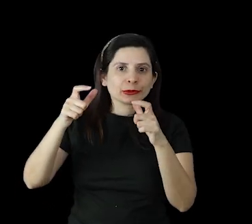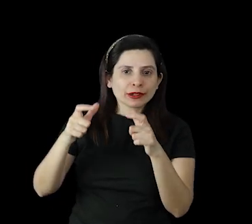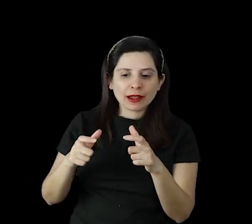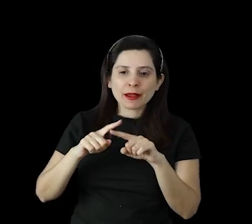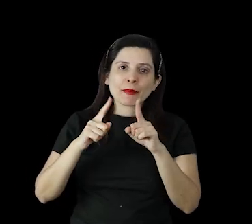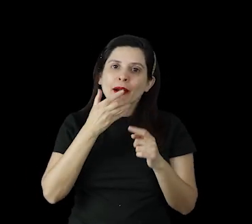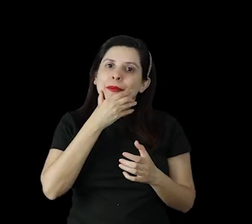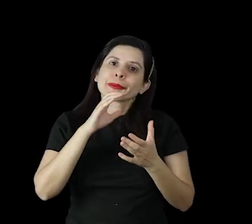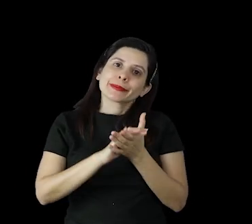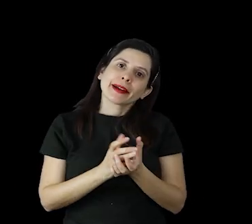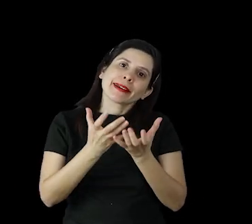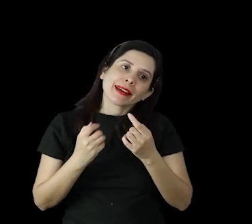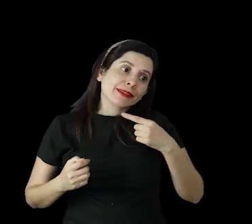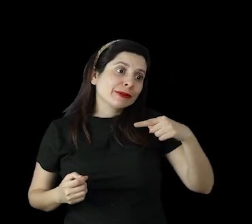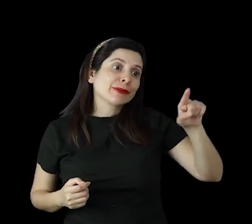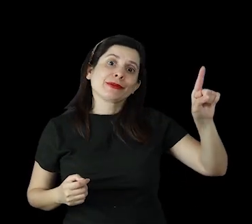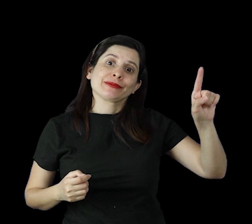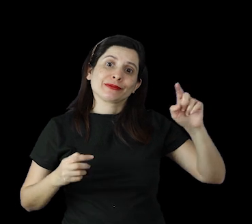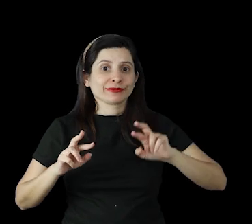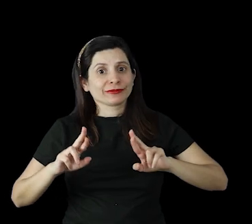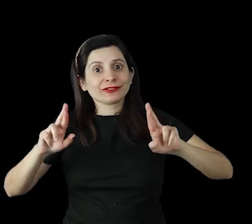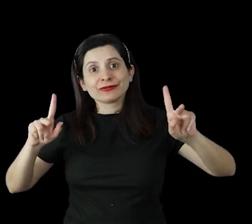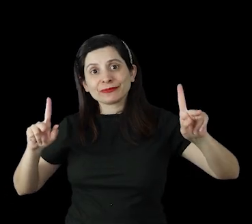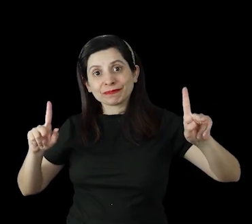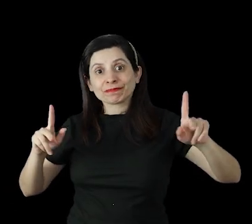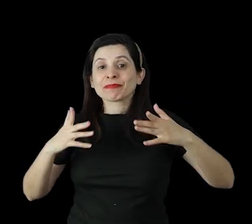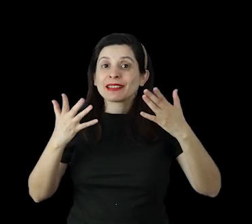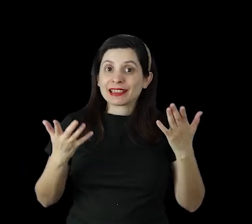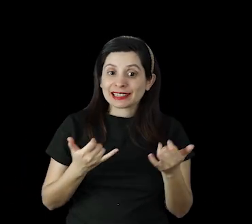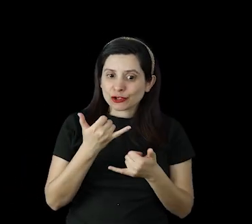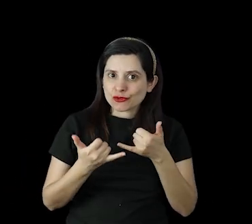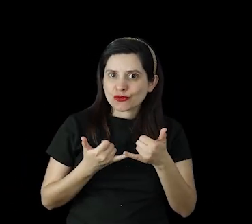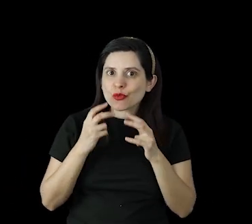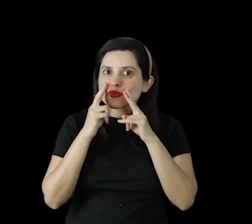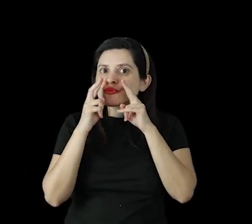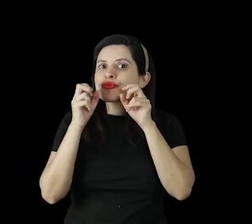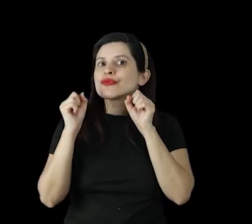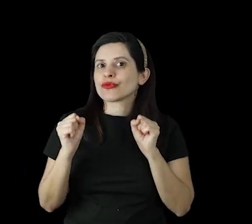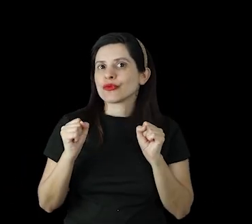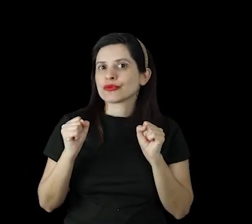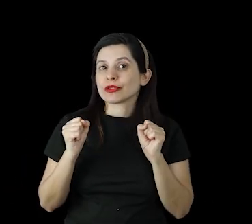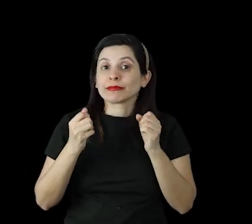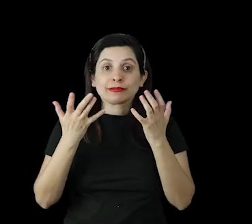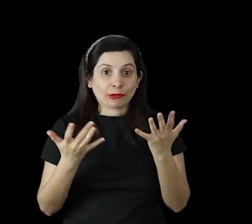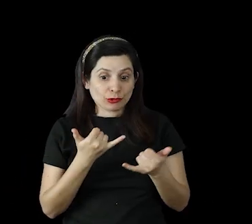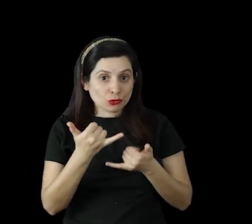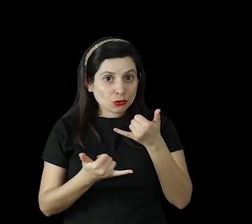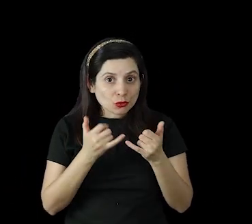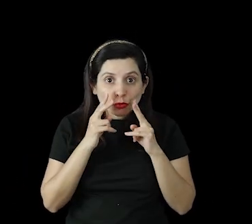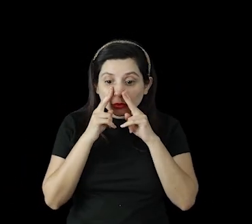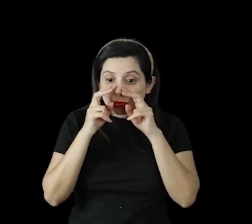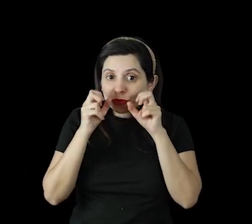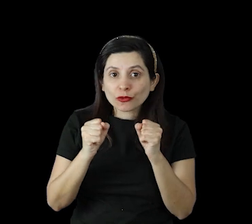meu marido quer em outro, né? Isso são jogos de forças. Então, esses jogos de forças são